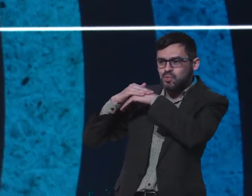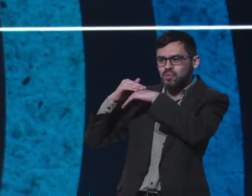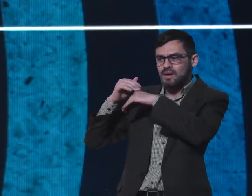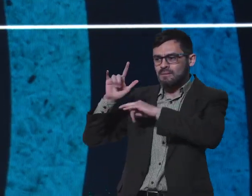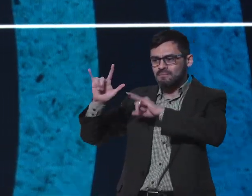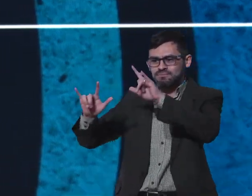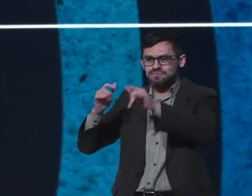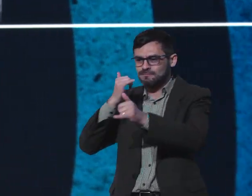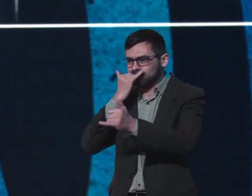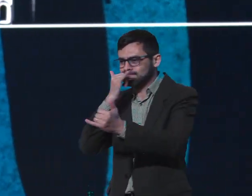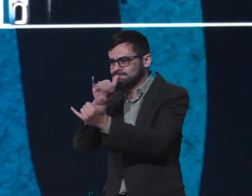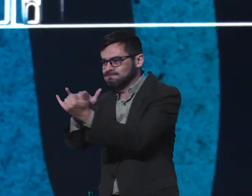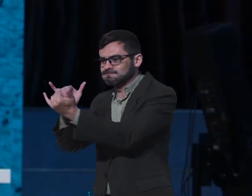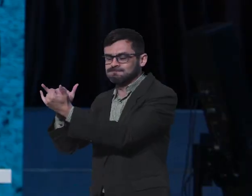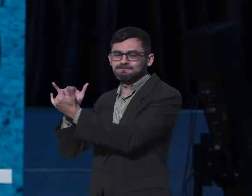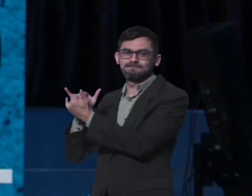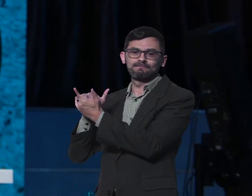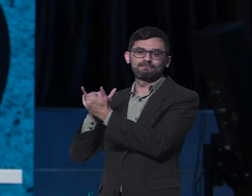com perdão.